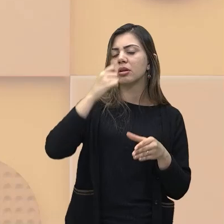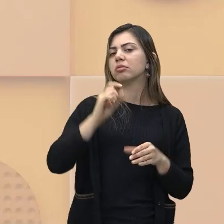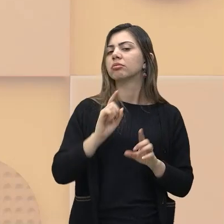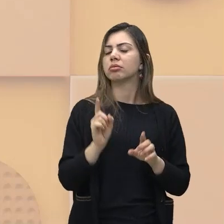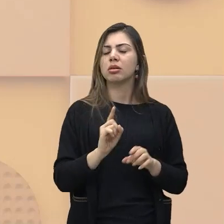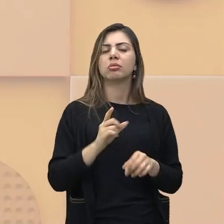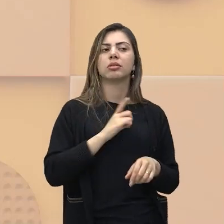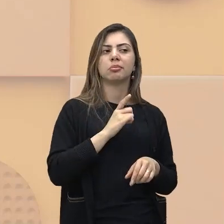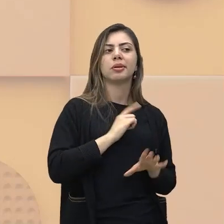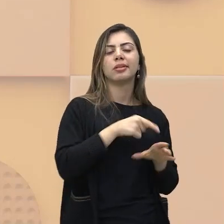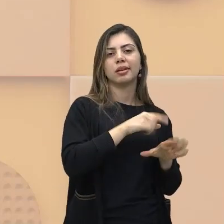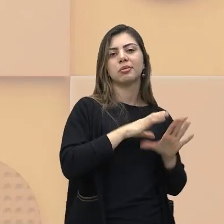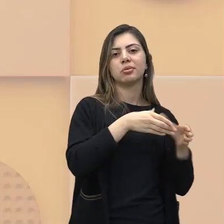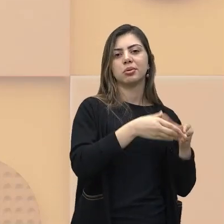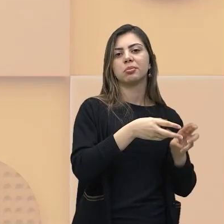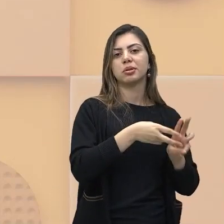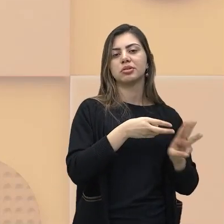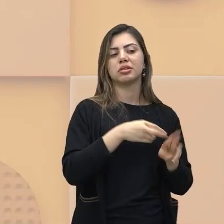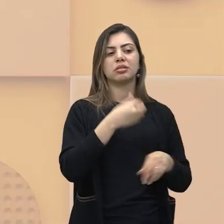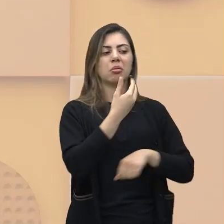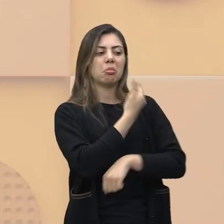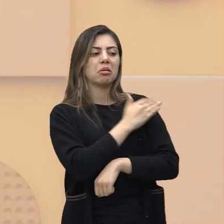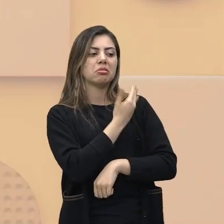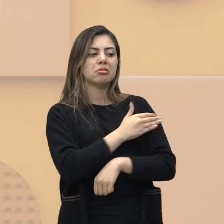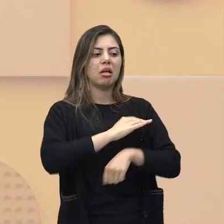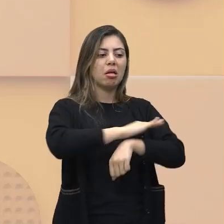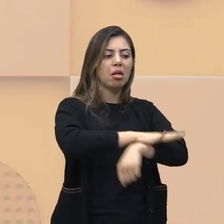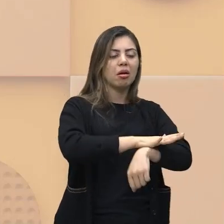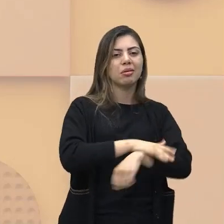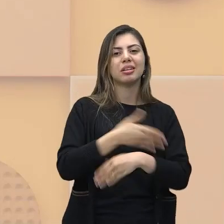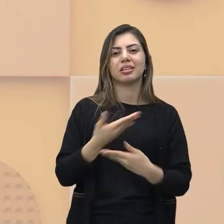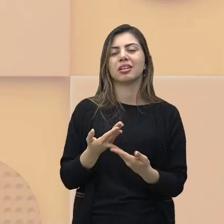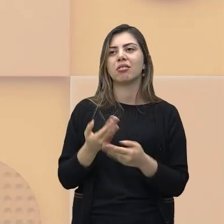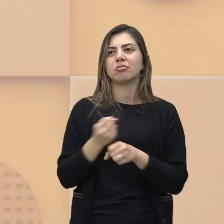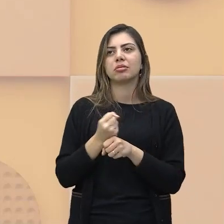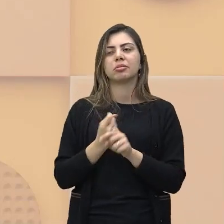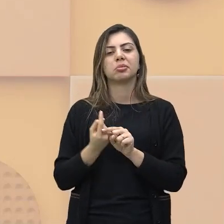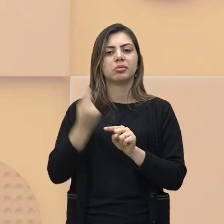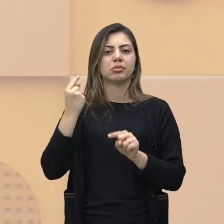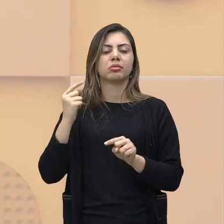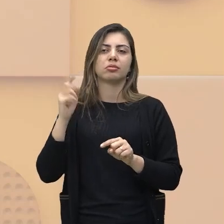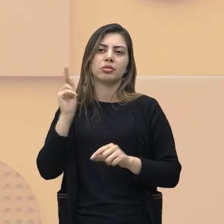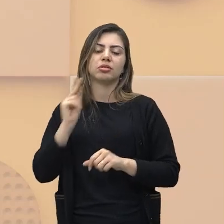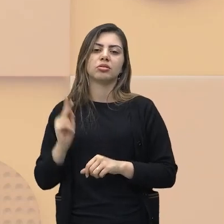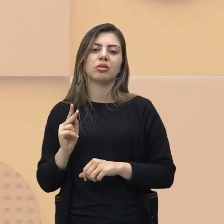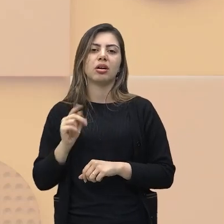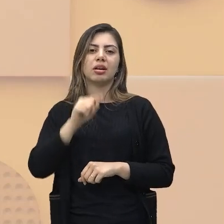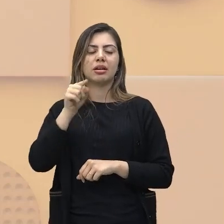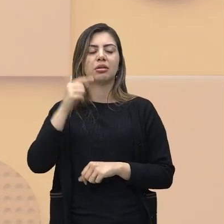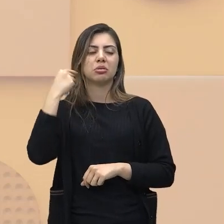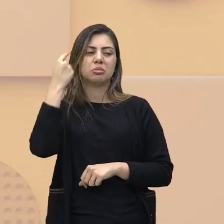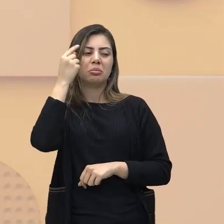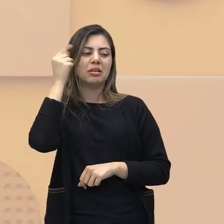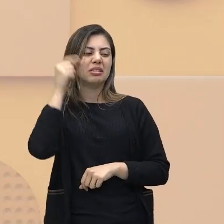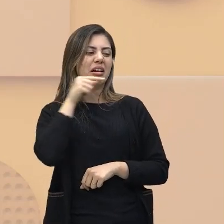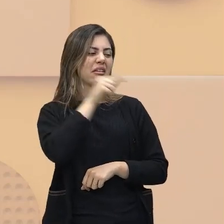do indígena, que até pouco tempo atrás, historicamente falando, era visto como um incapaz que